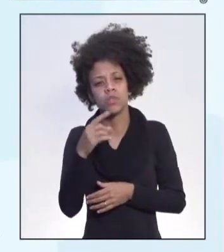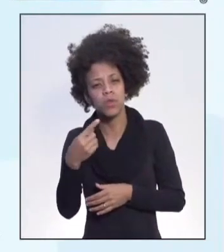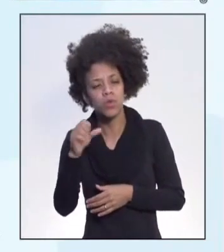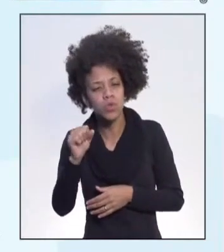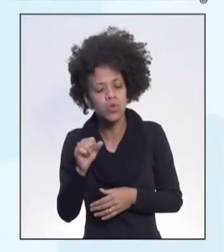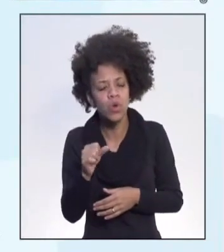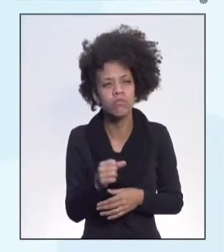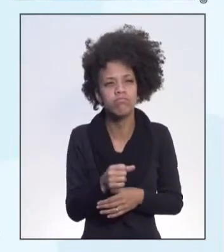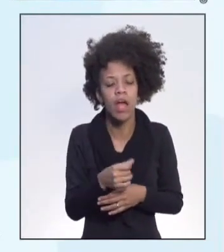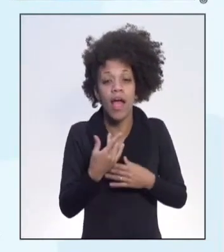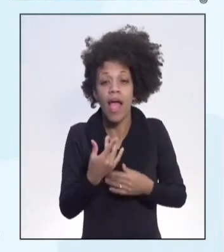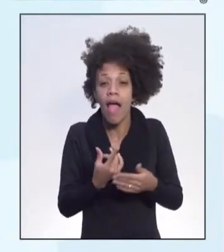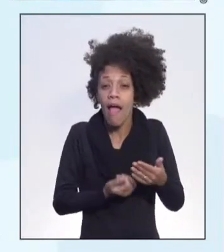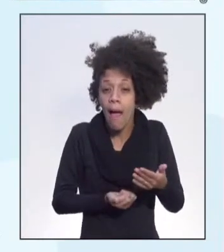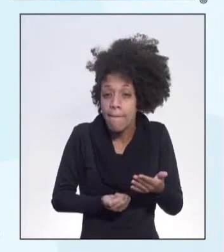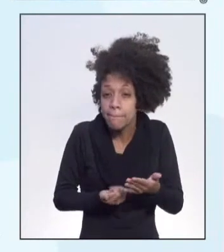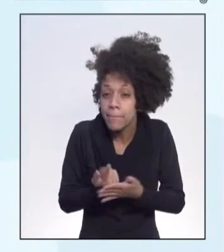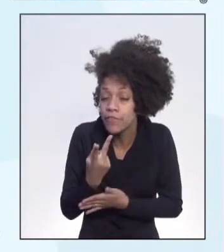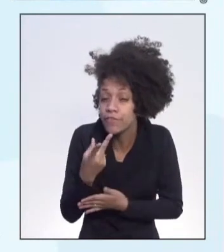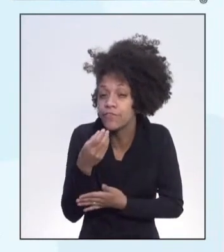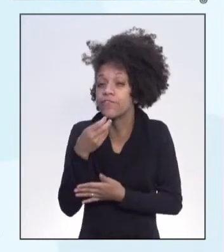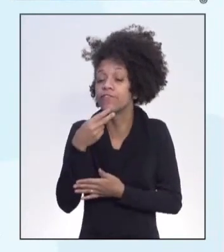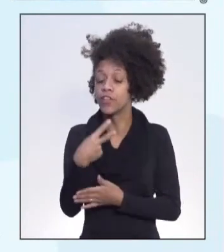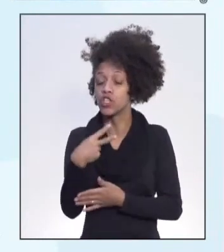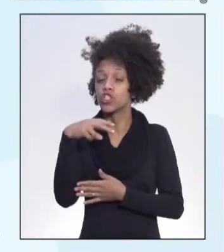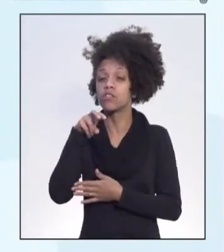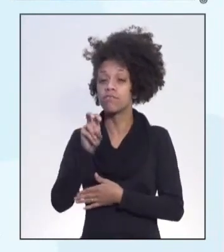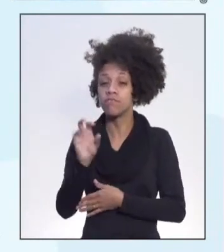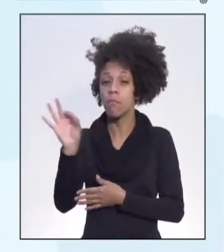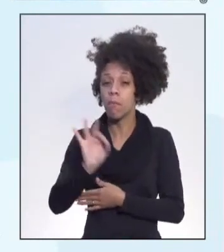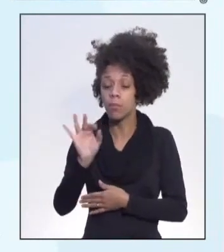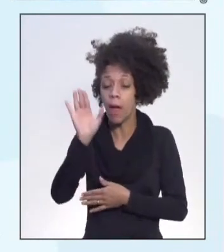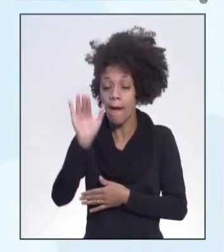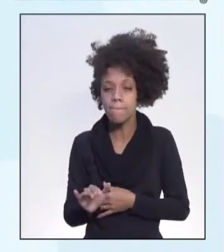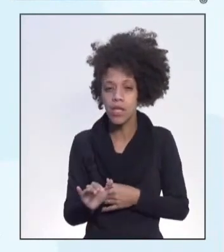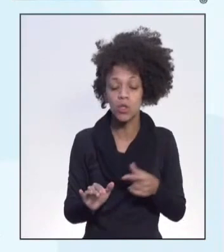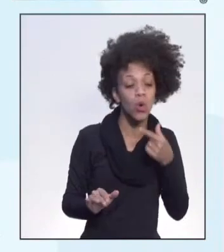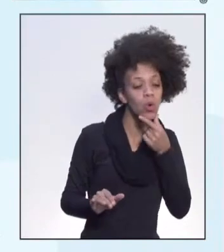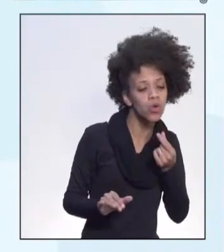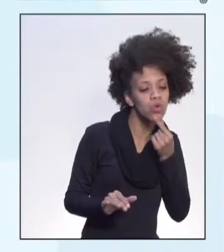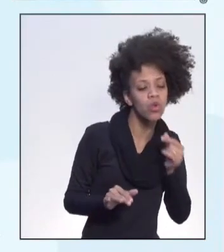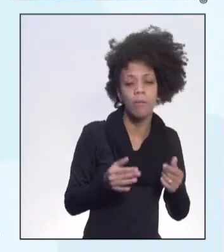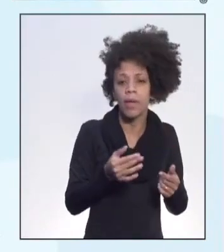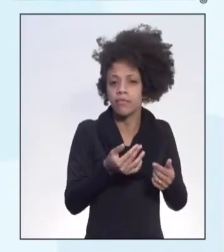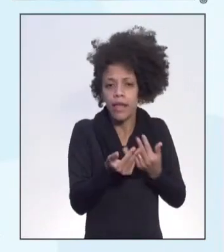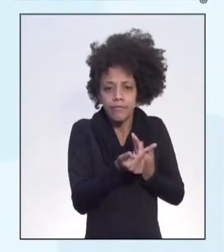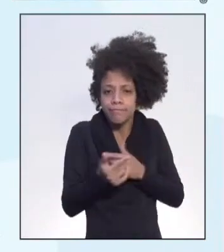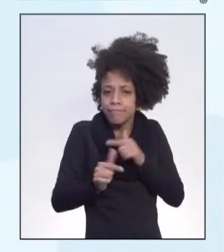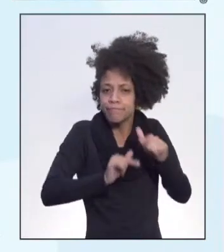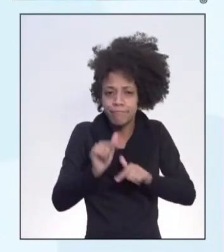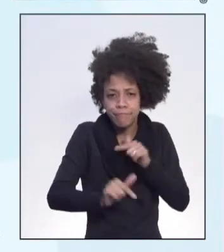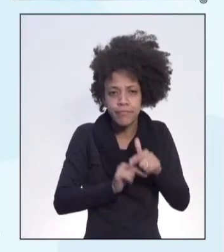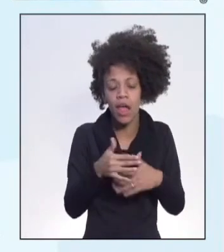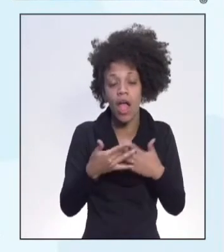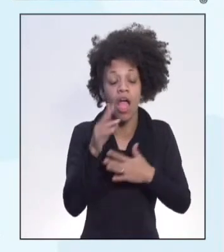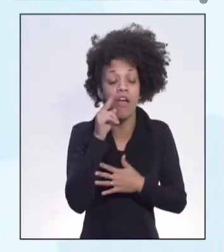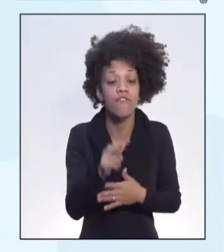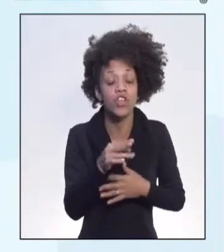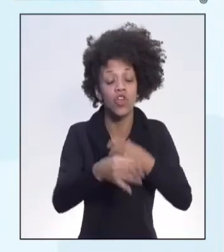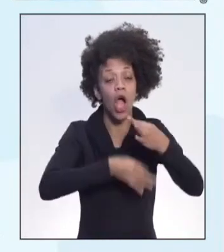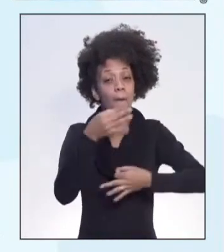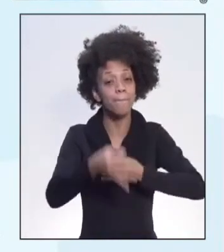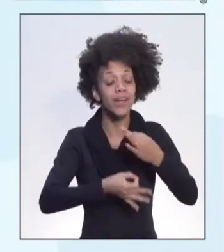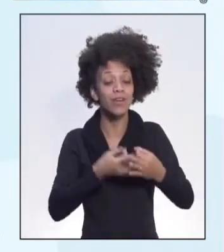ganham 20,5% a menos que os homens para desempenharem as mesmas funções. Vejam, esse é um